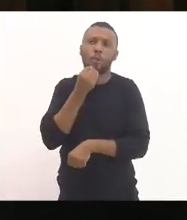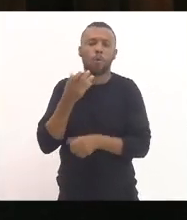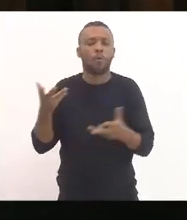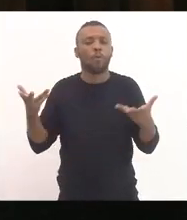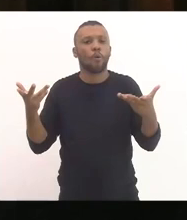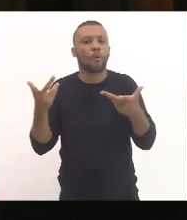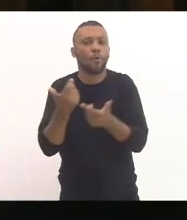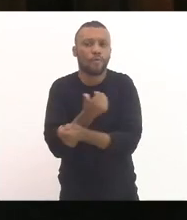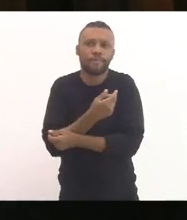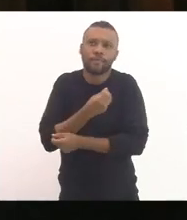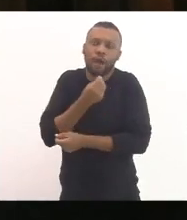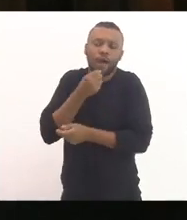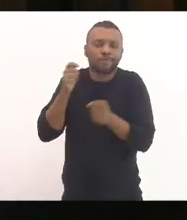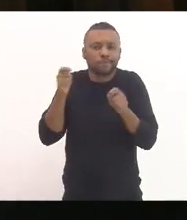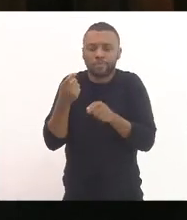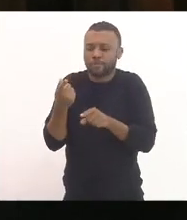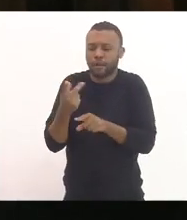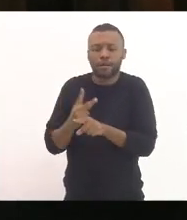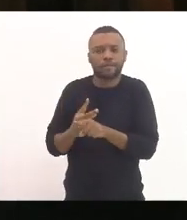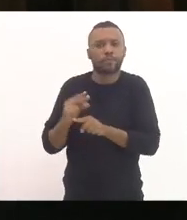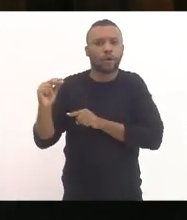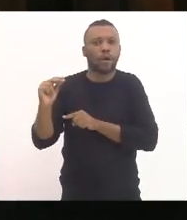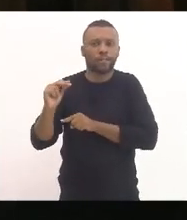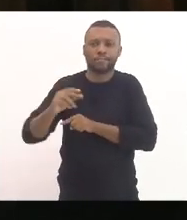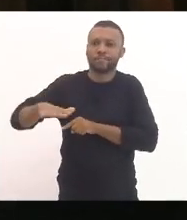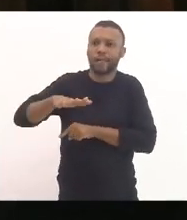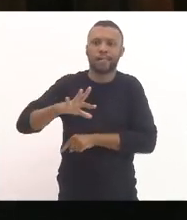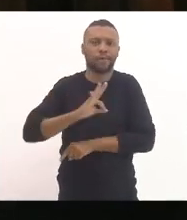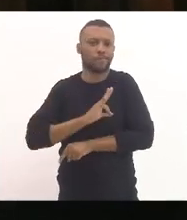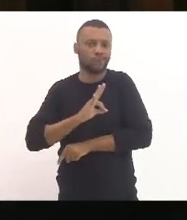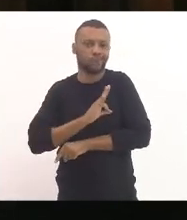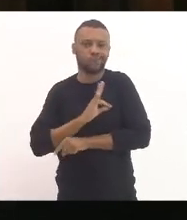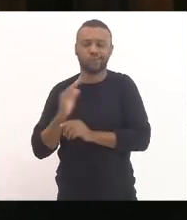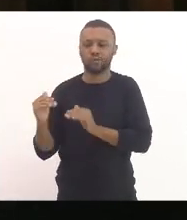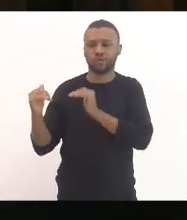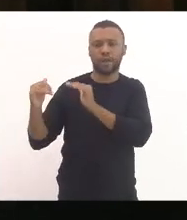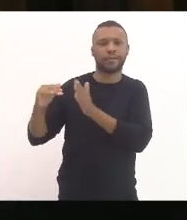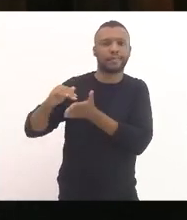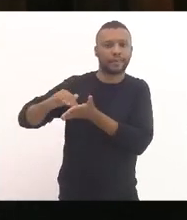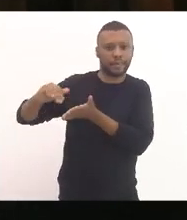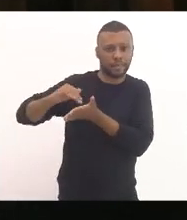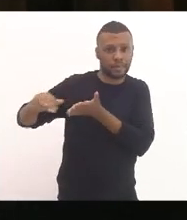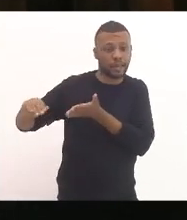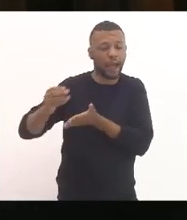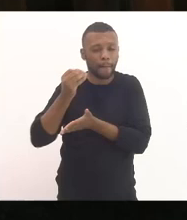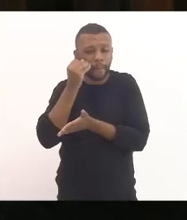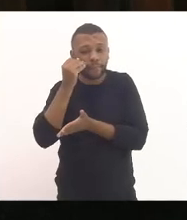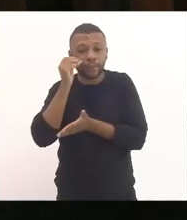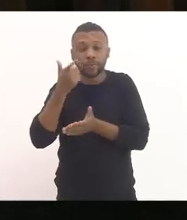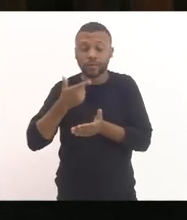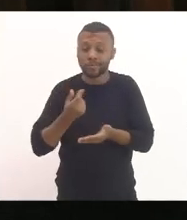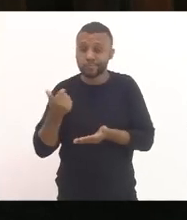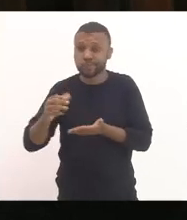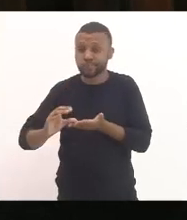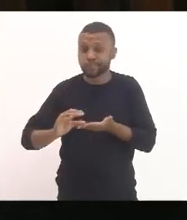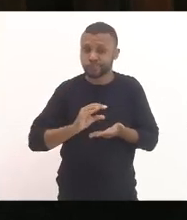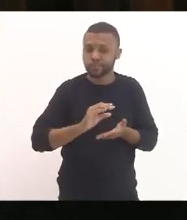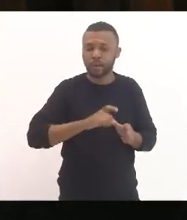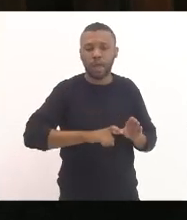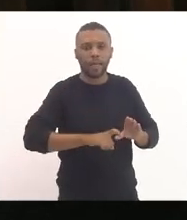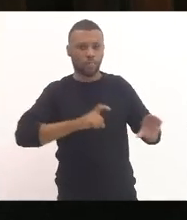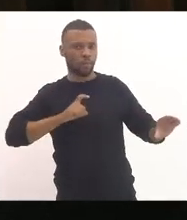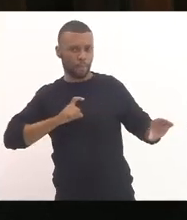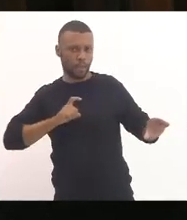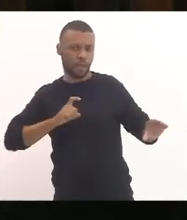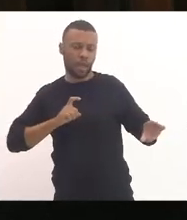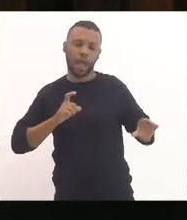trata-se de grande conquista para a polícia civil o status de secretaria EA previsão de autonomia financeira é algo louvável